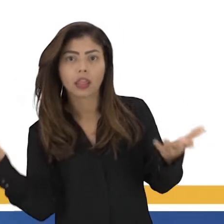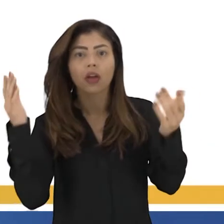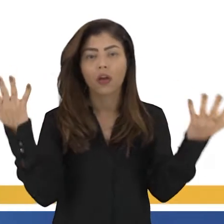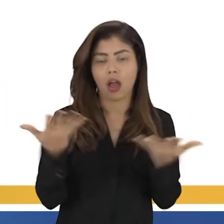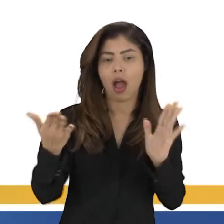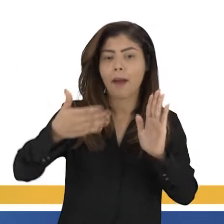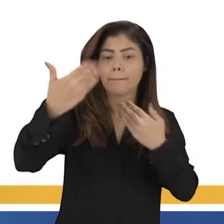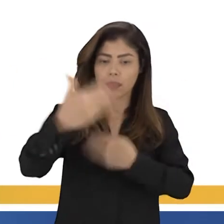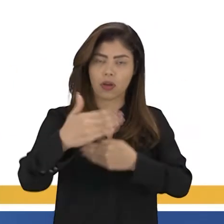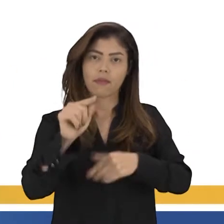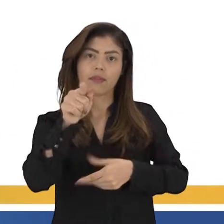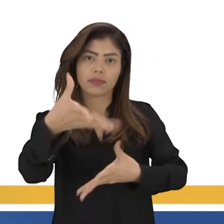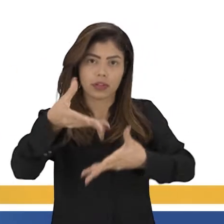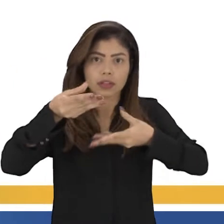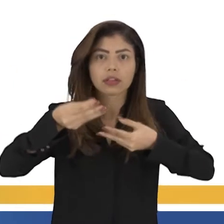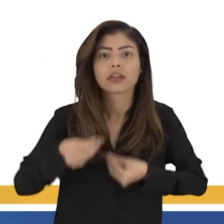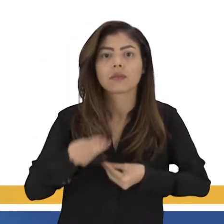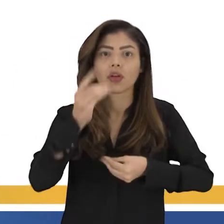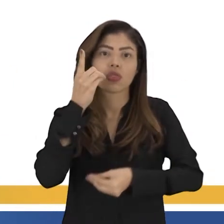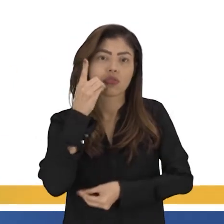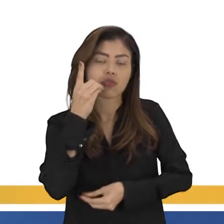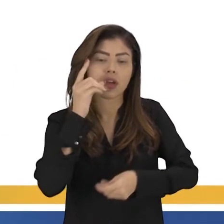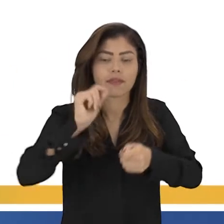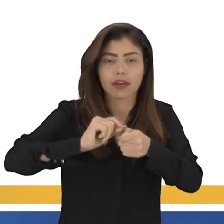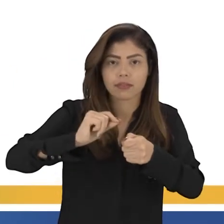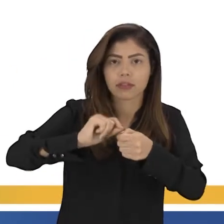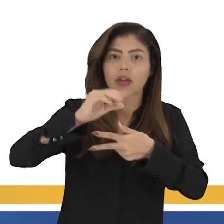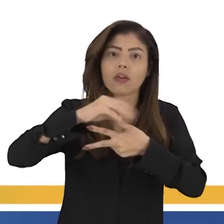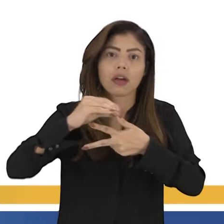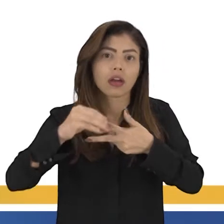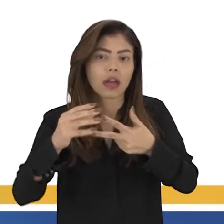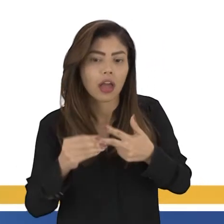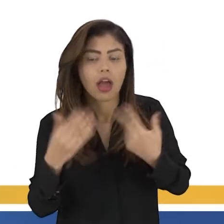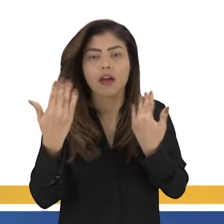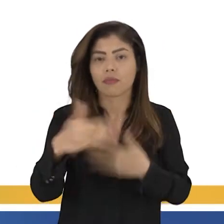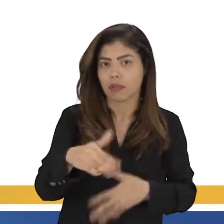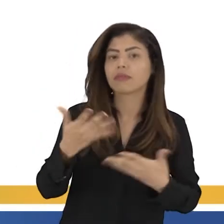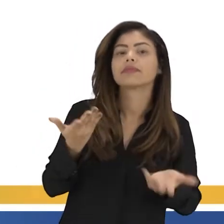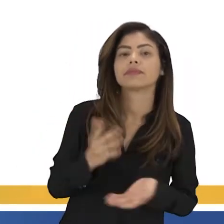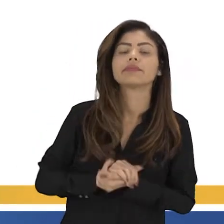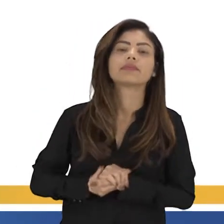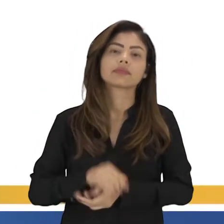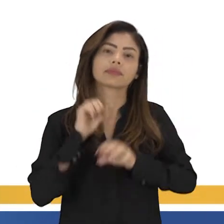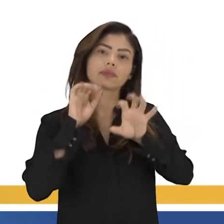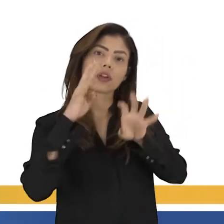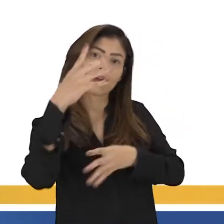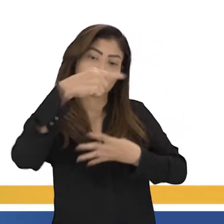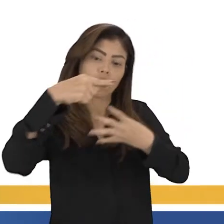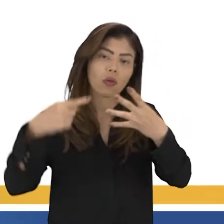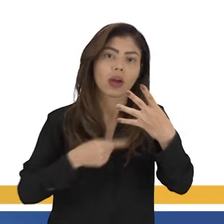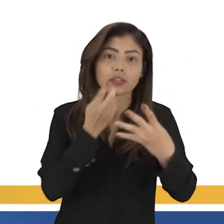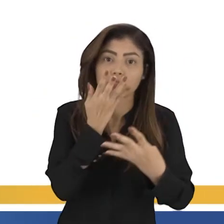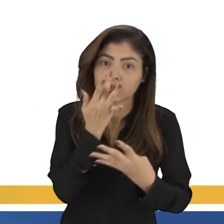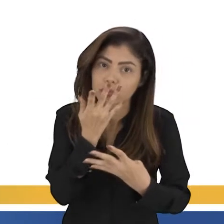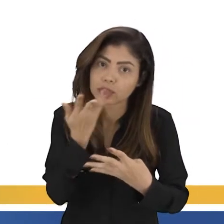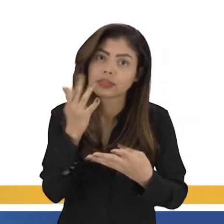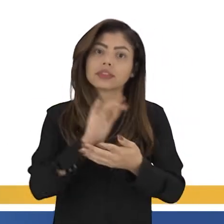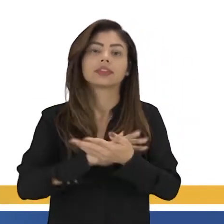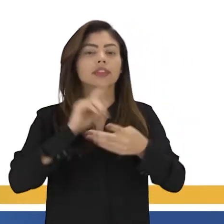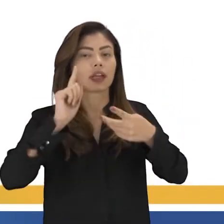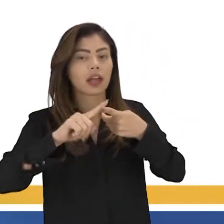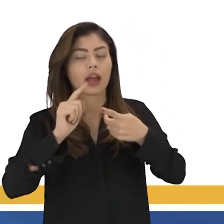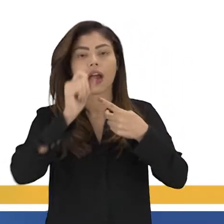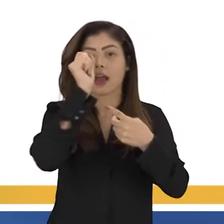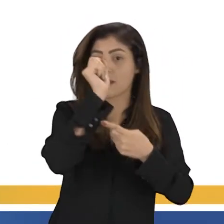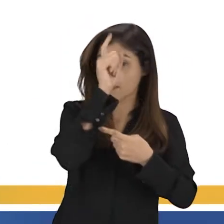essa é a prova que você vai receber no dia que você for fazer a sua prova de Enem. Então são 4 cores de prova. Você tem o